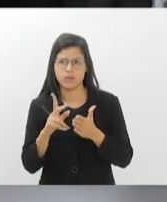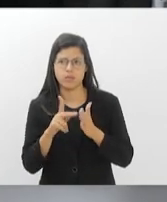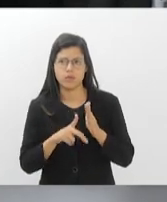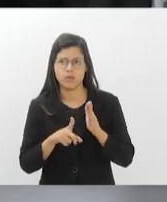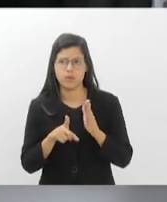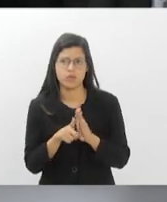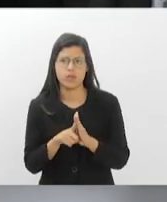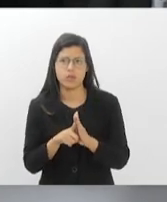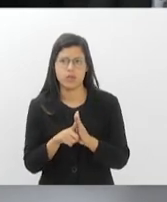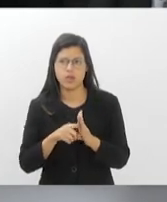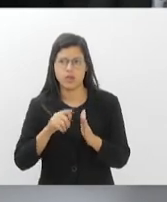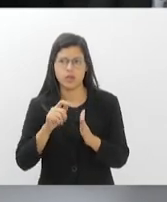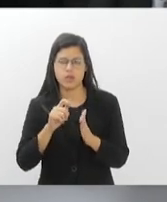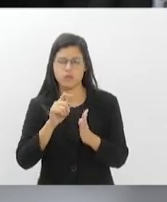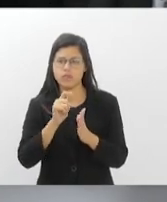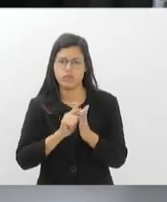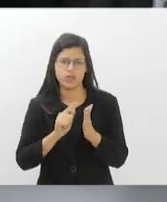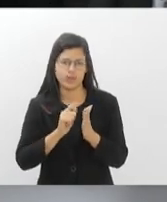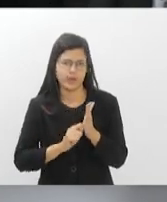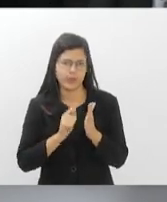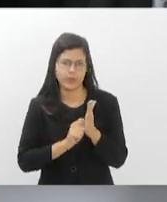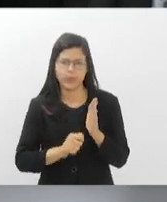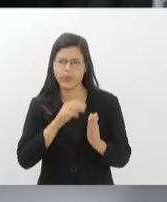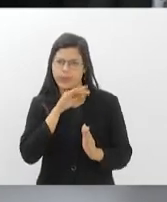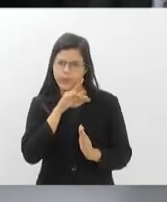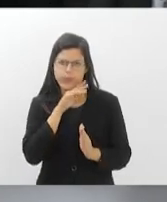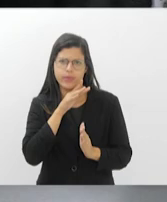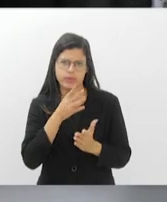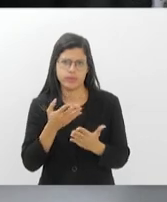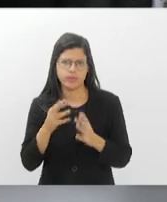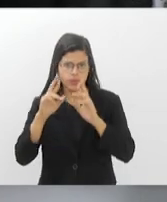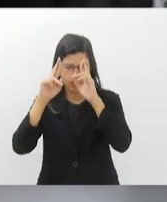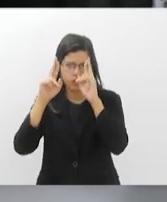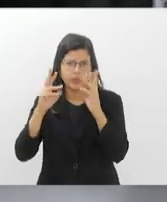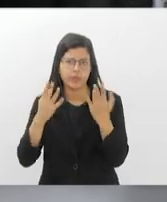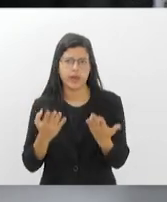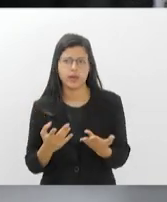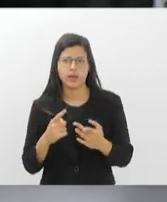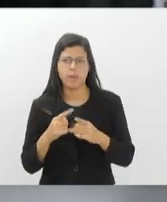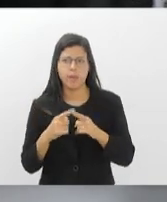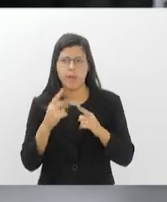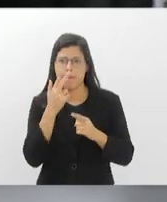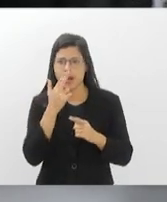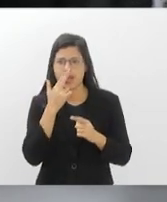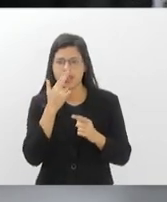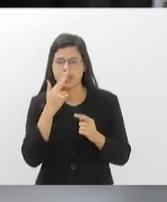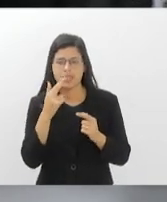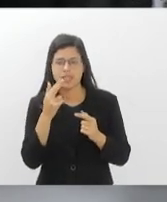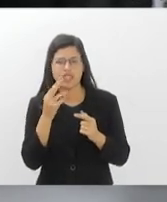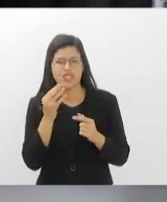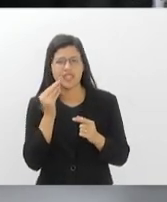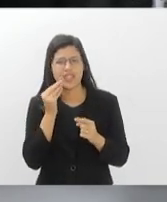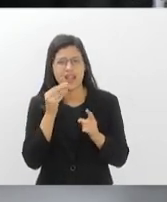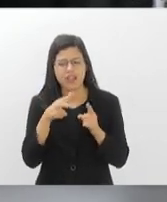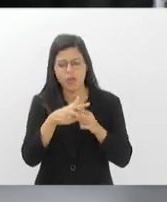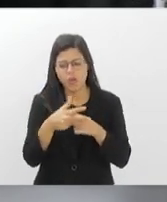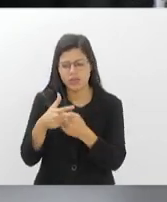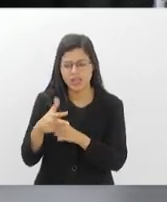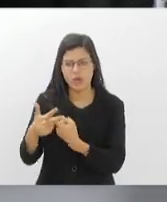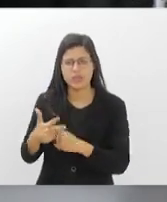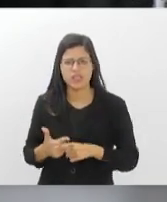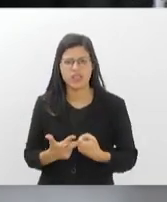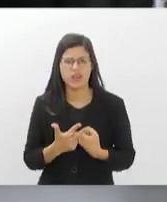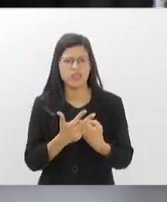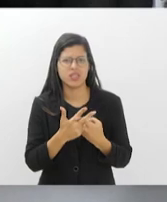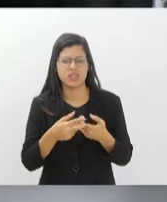mal escrito, assim, com todo o respeito, que fica um trabalho, a gente acaba fazendo uma colcha de retalhos para alterar duas leis e